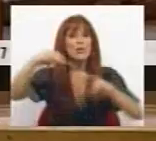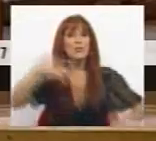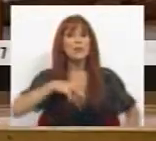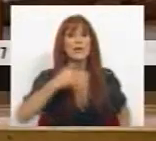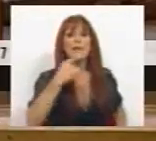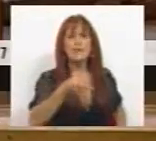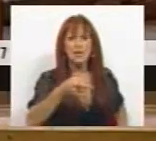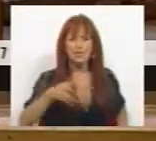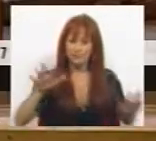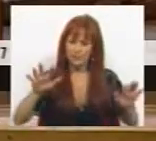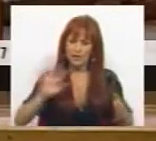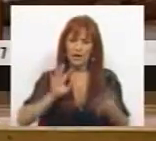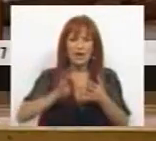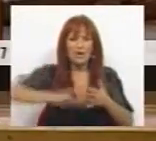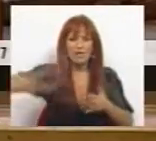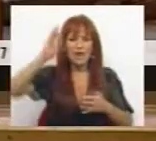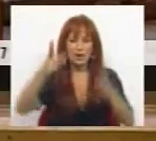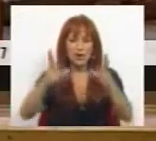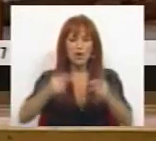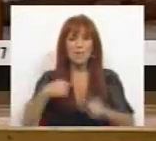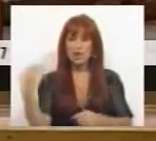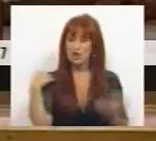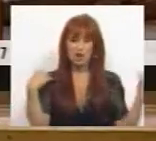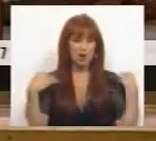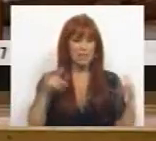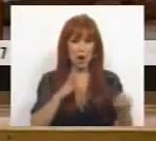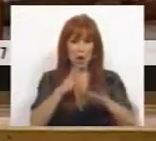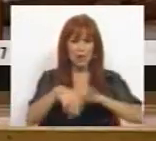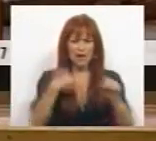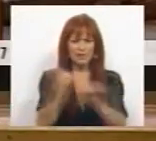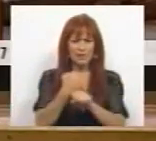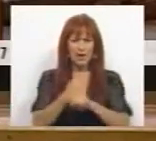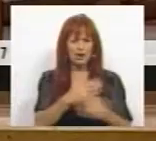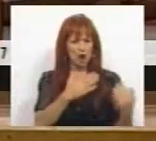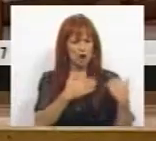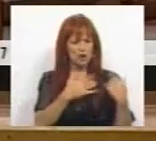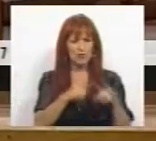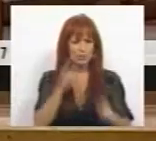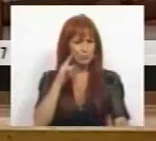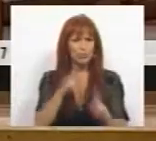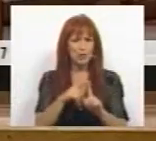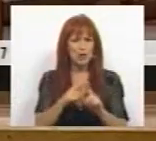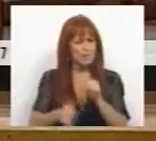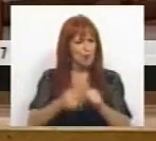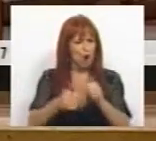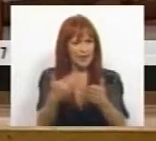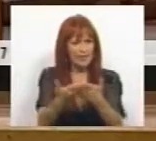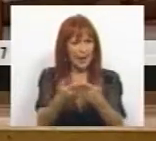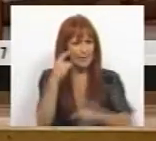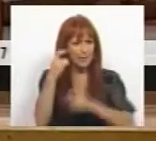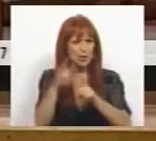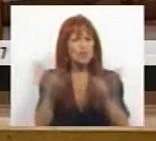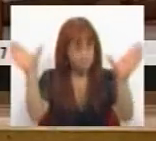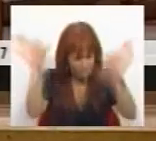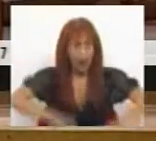Portugueses. E, por fim, é um orçamento que nos convoca para continuar a trabalhar de forma responsável, no sentido de o melhorar e de